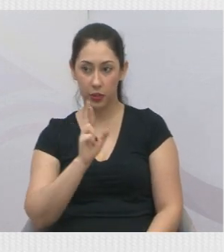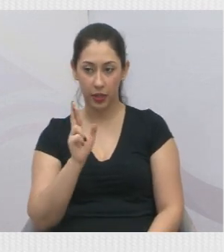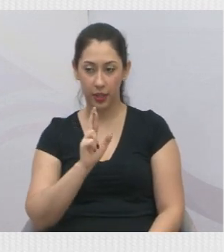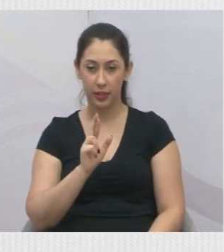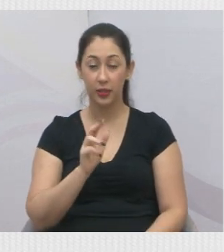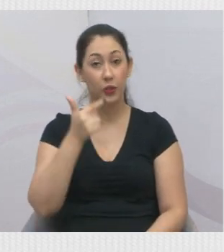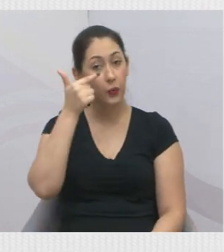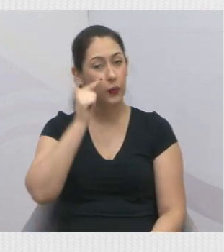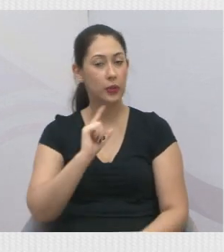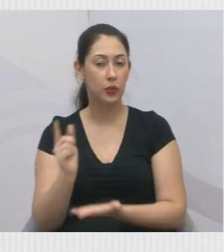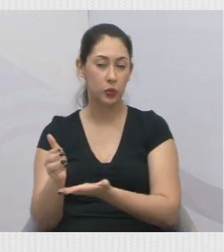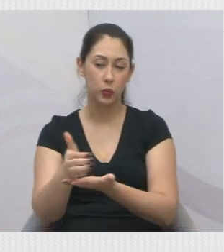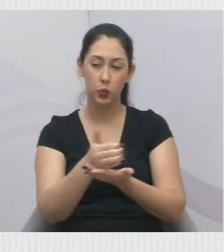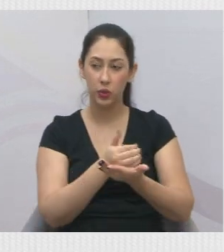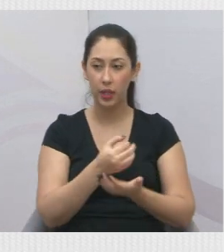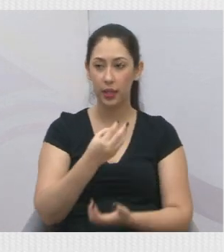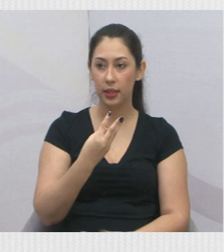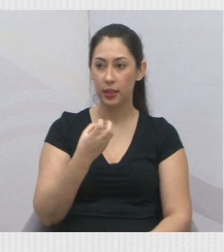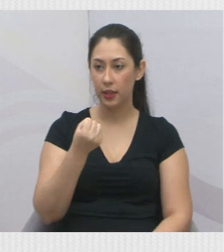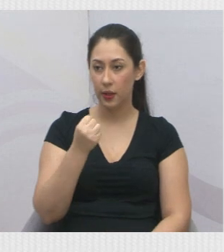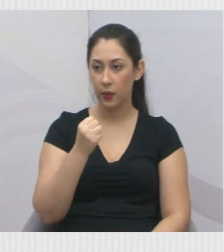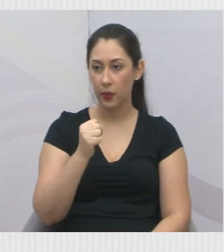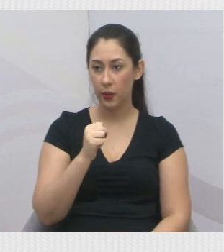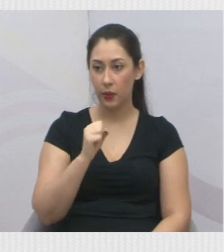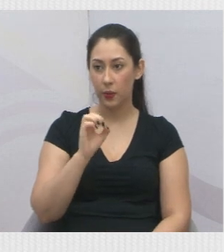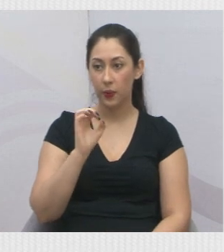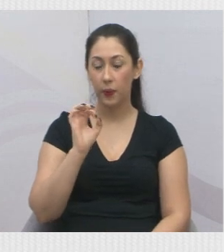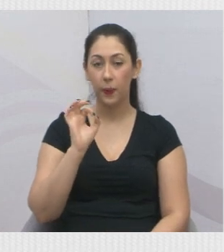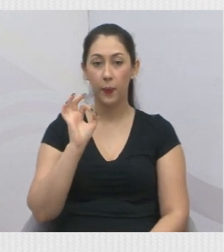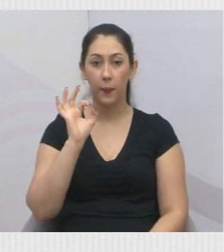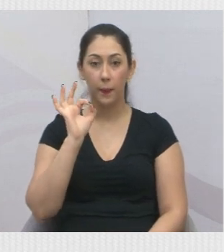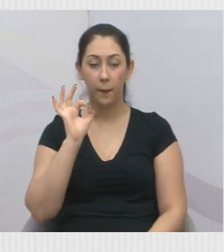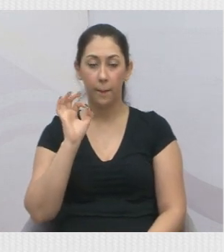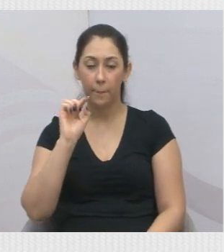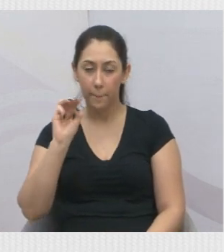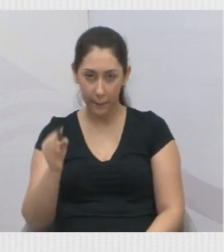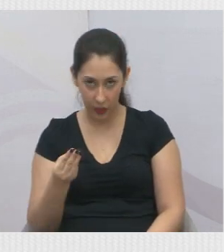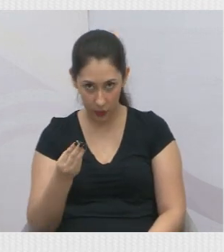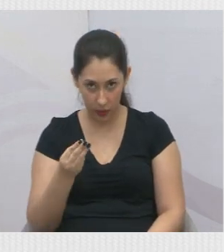R$ 228.644.000, realizado R$ 38.119.000, chegando a 17%.